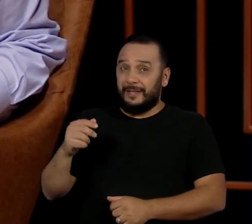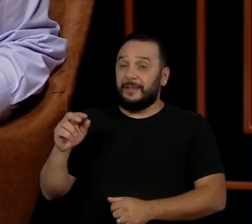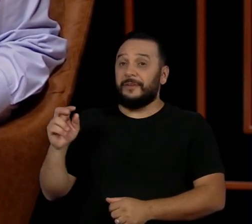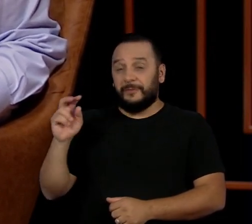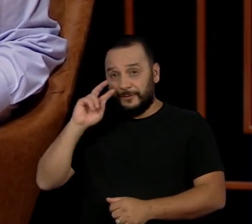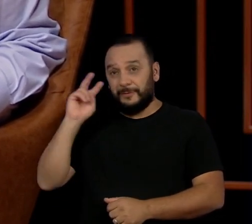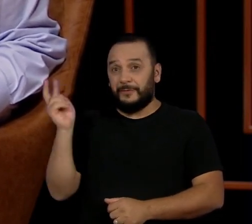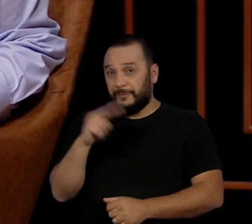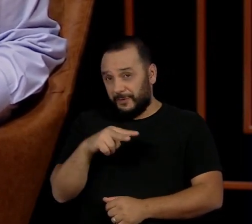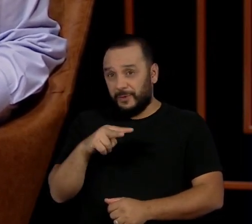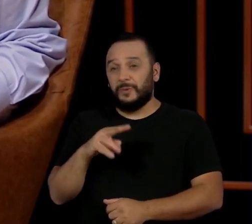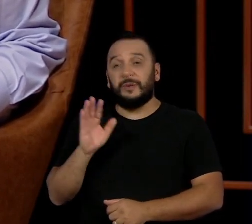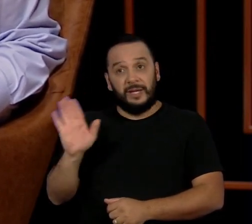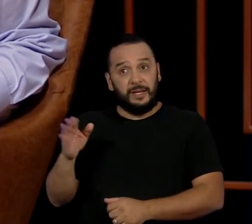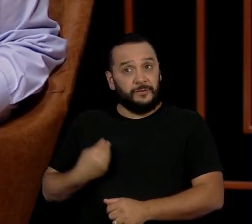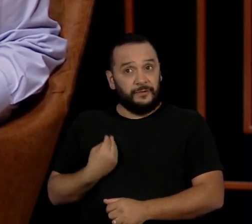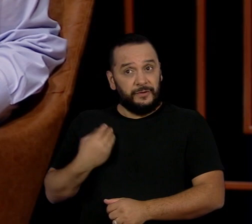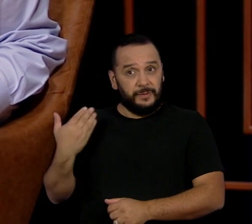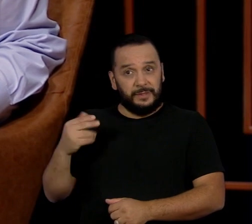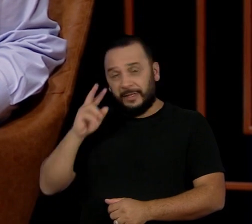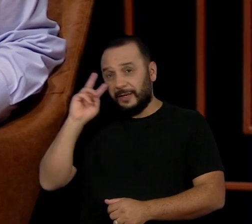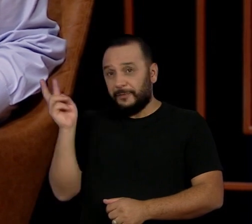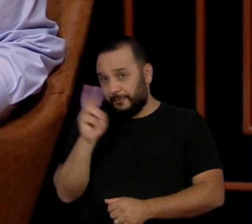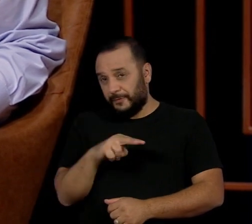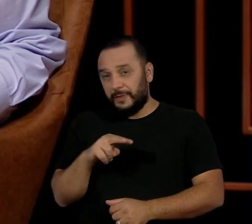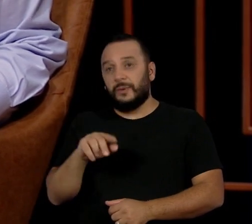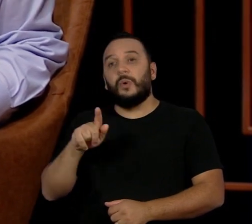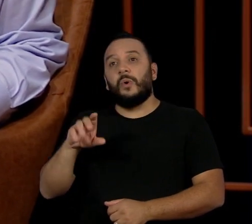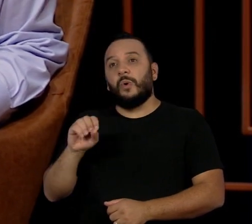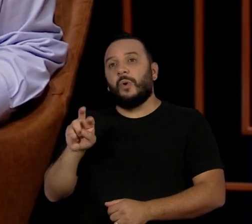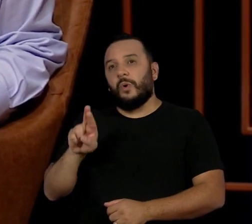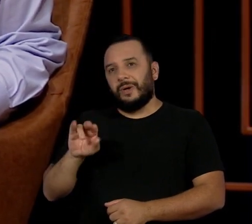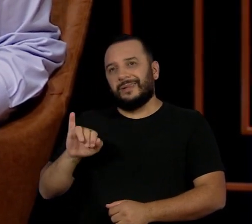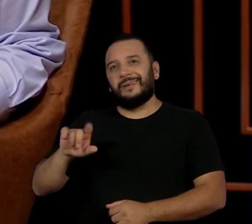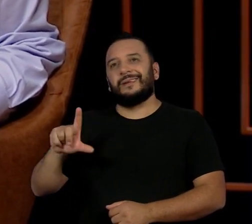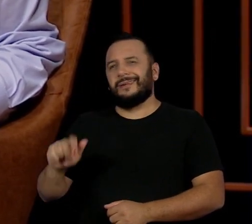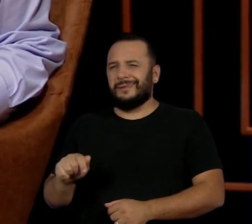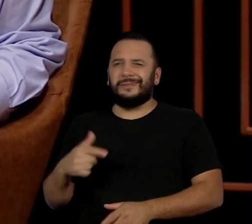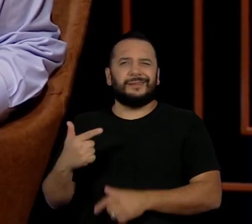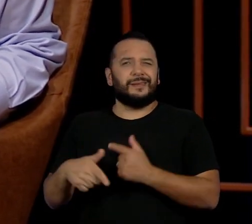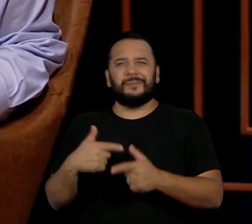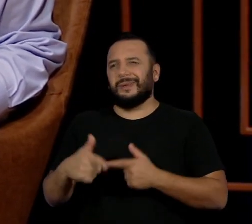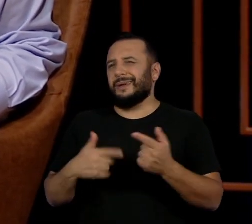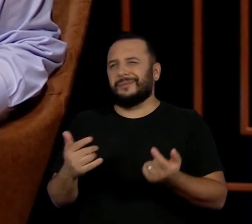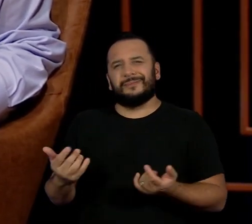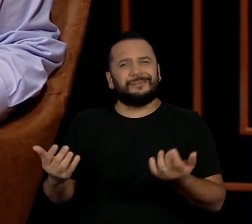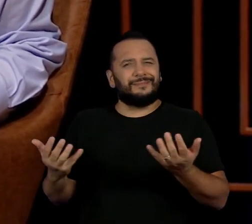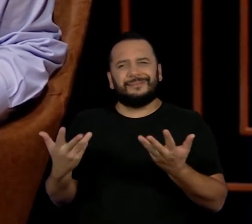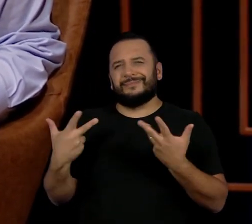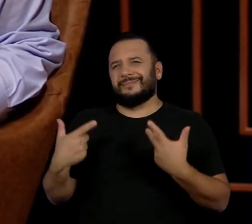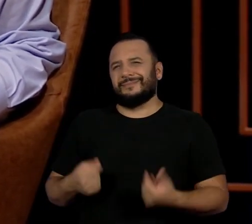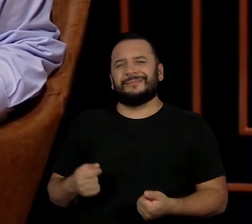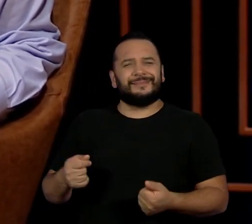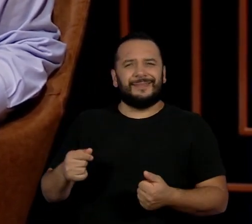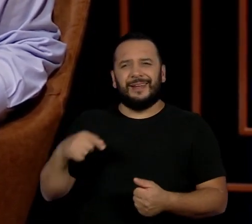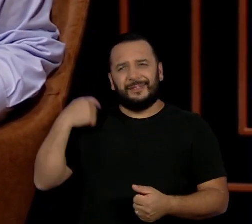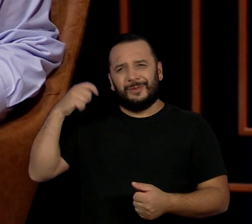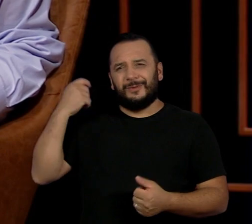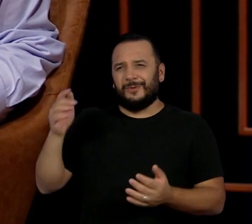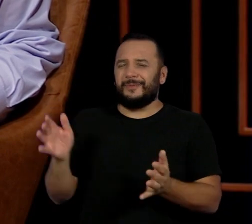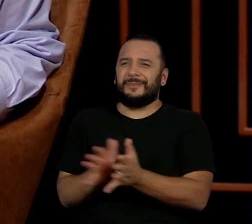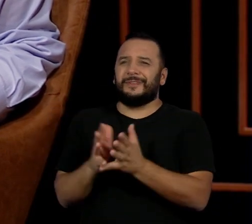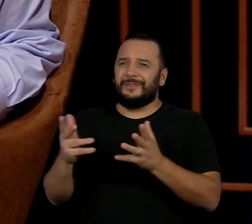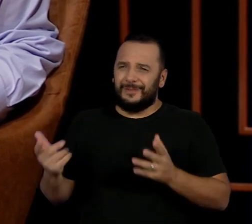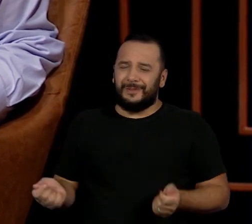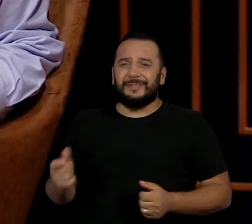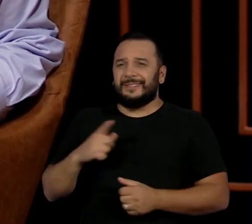viu o Gorila, o Sérgio Santana foi ver. Enfim, um trabalho lindo, atores maravilhosos, Alessandro Negrini, Mariana Ximenes,